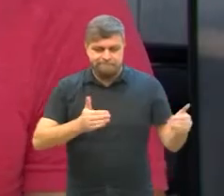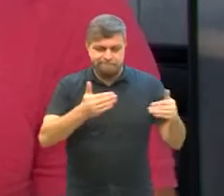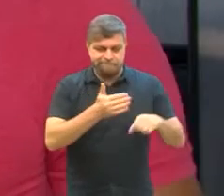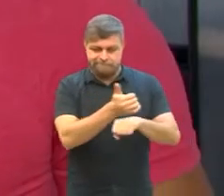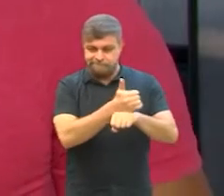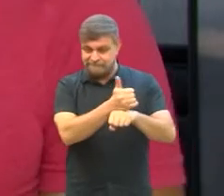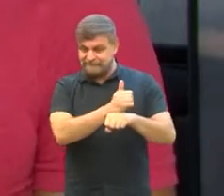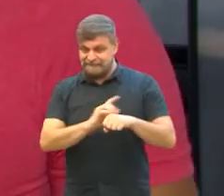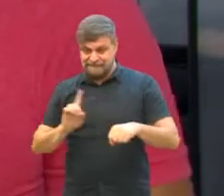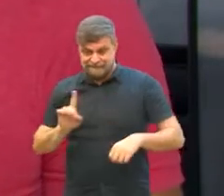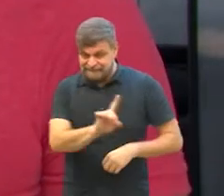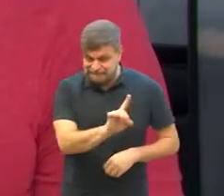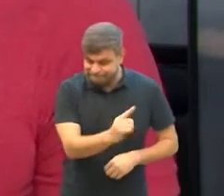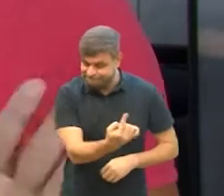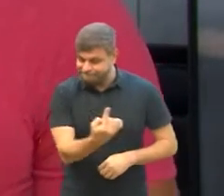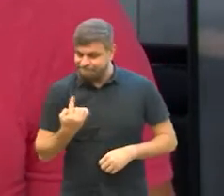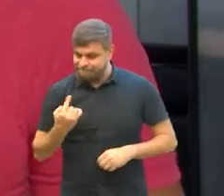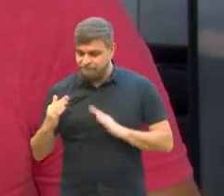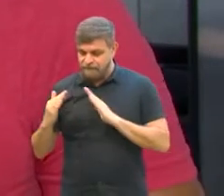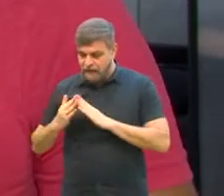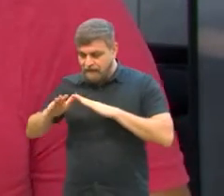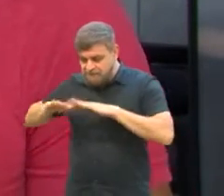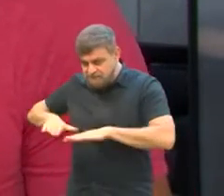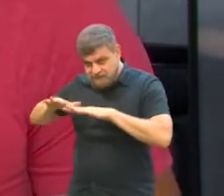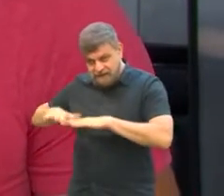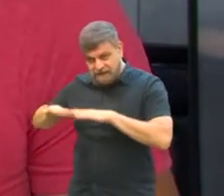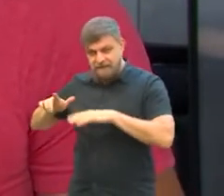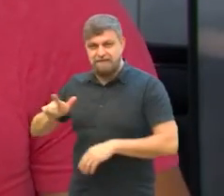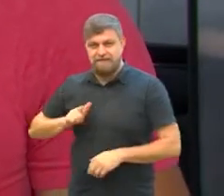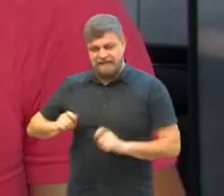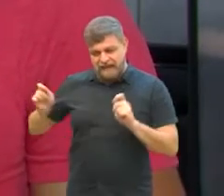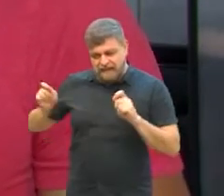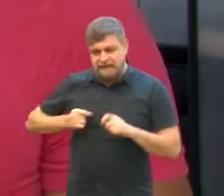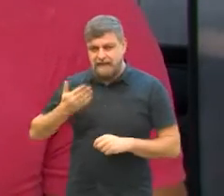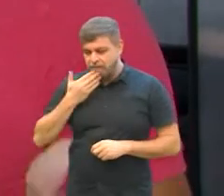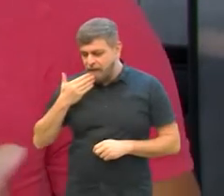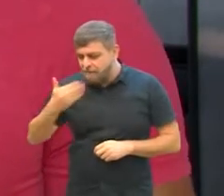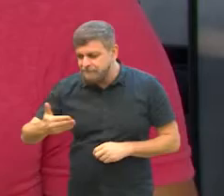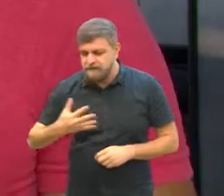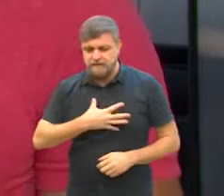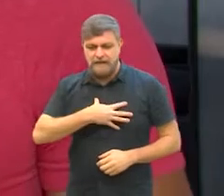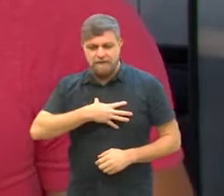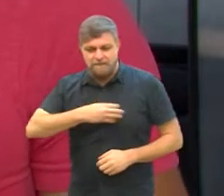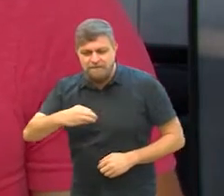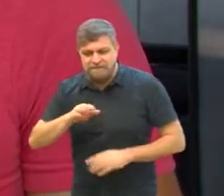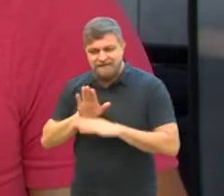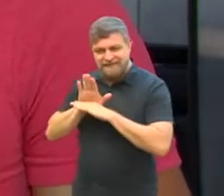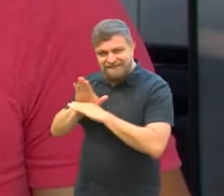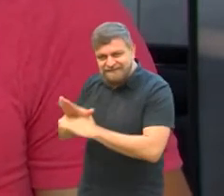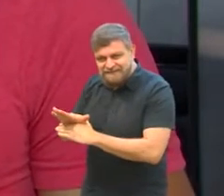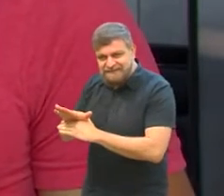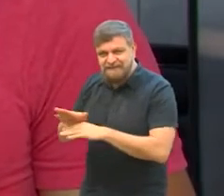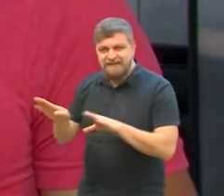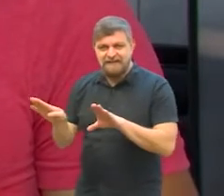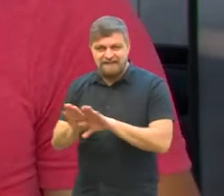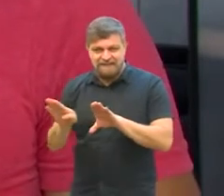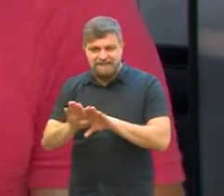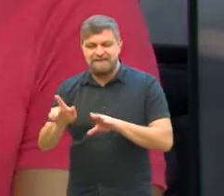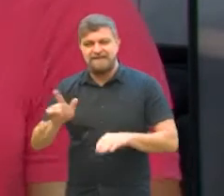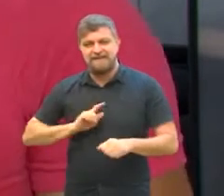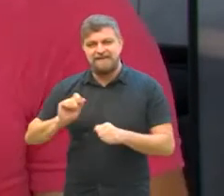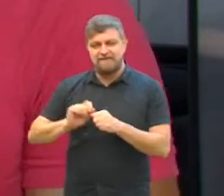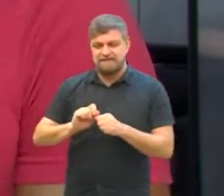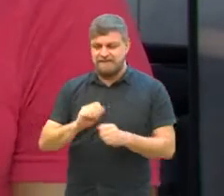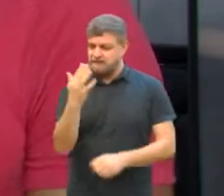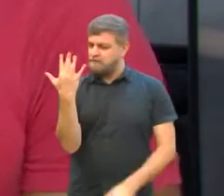de ir ao salão, grupo de risco mesmo, que nesse primeiro momento não pode ir no salão, dá para pedir a ajuda do filho,